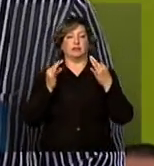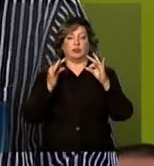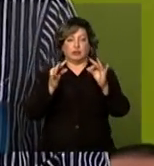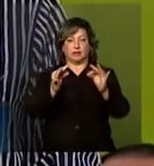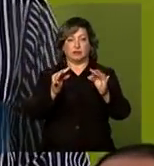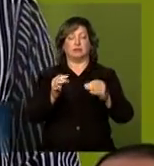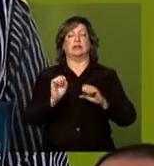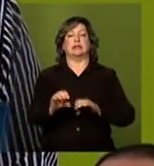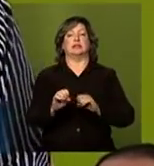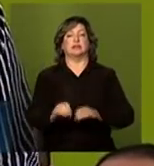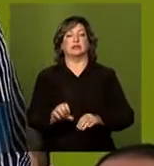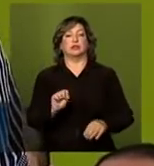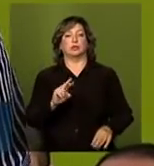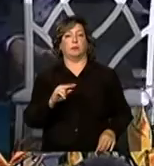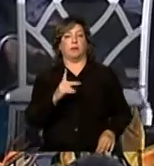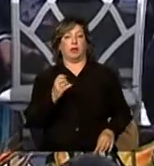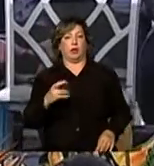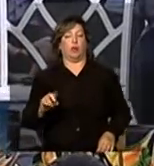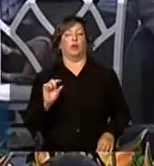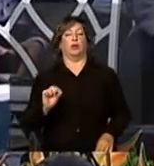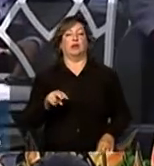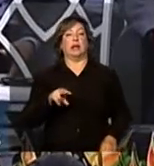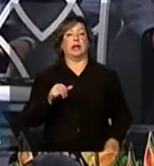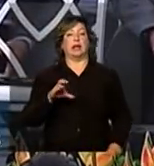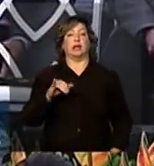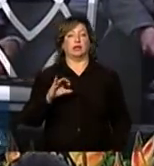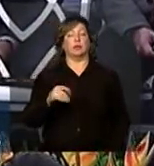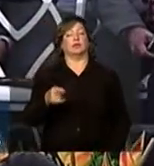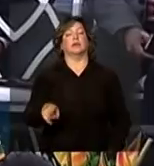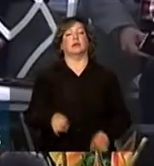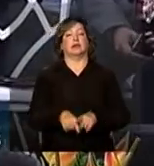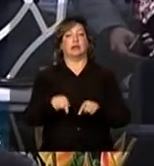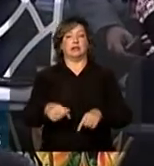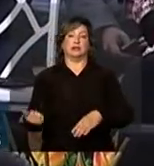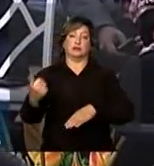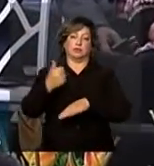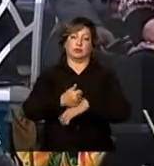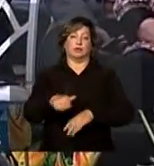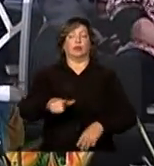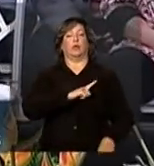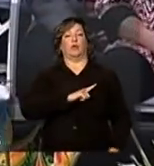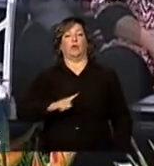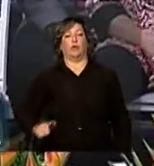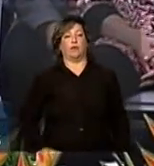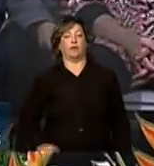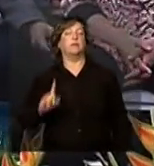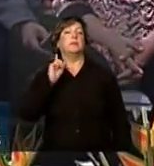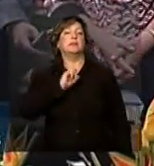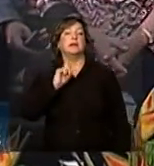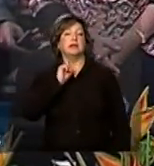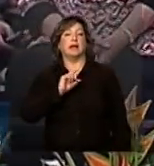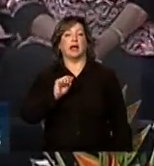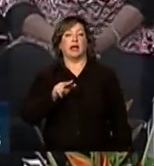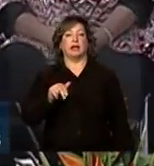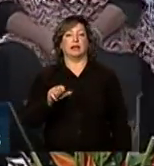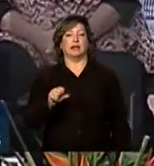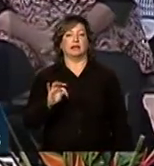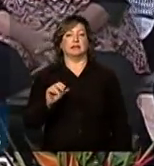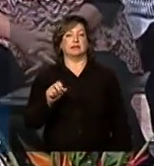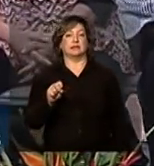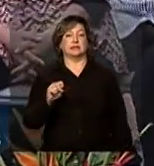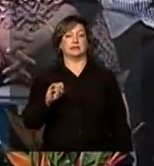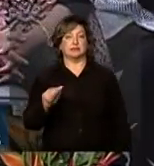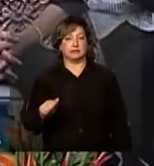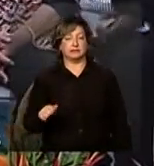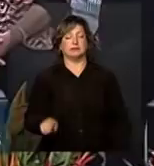superior náo Rodrigues que nesse ato representa o governador Anastasia Saúdo todos